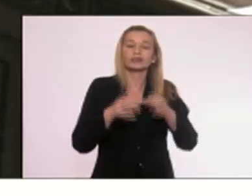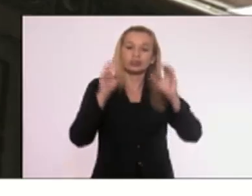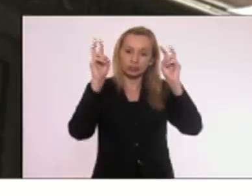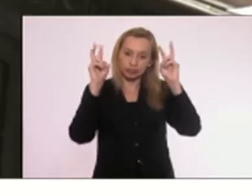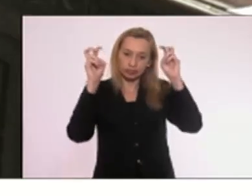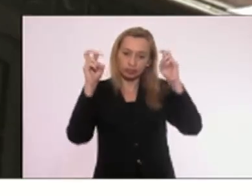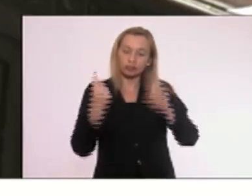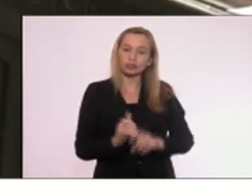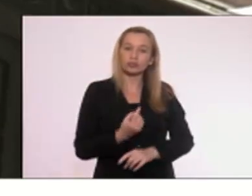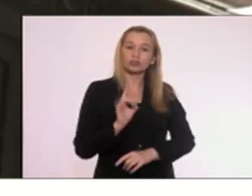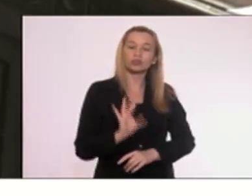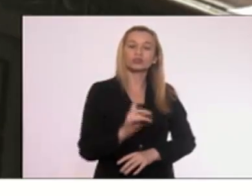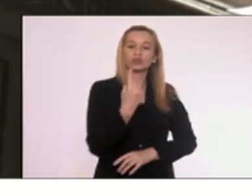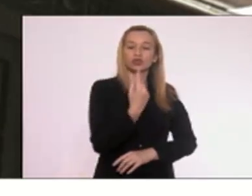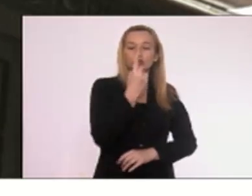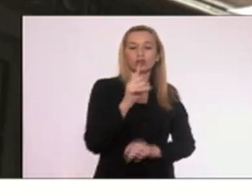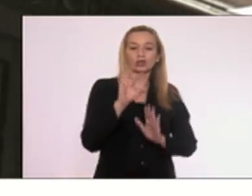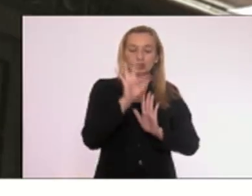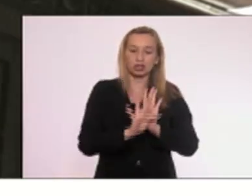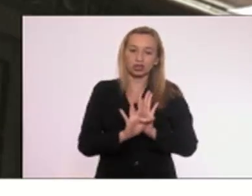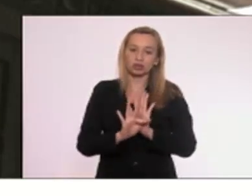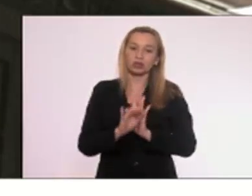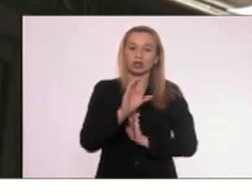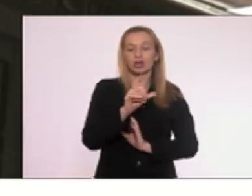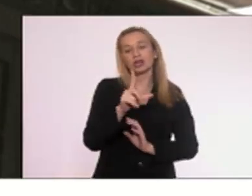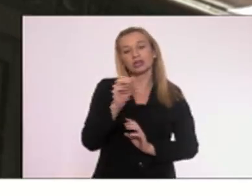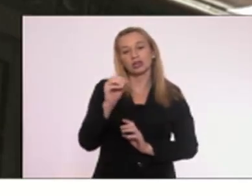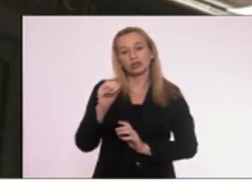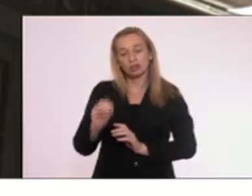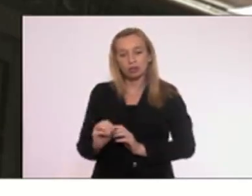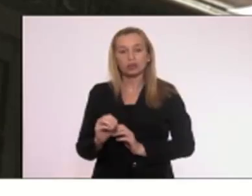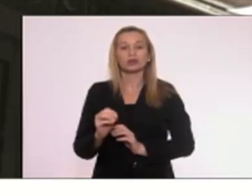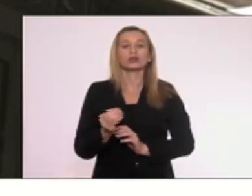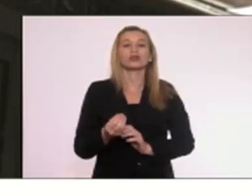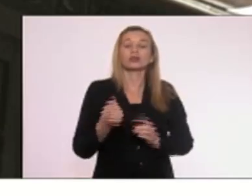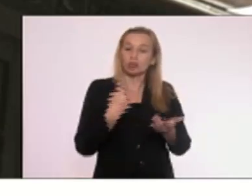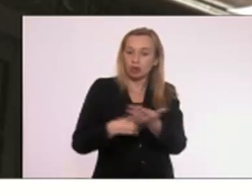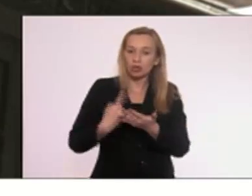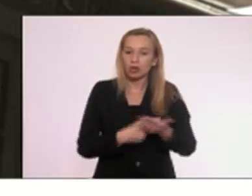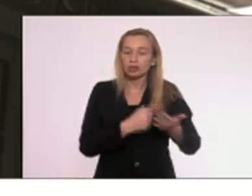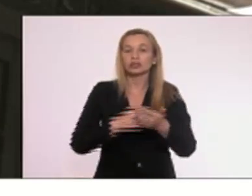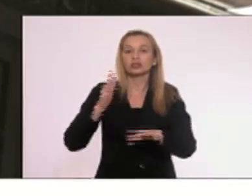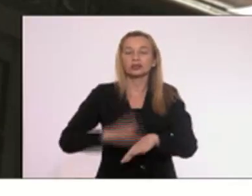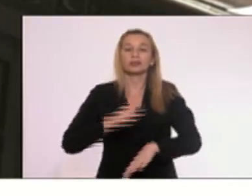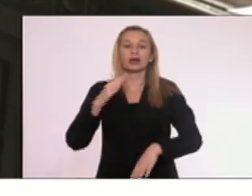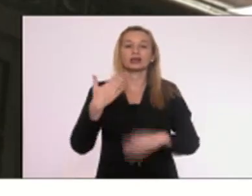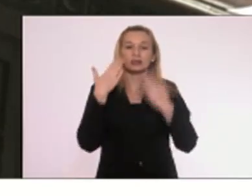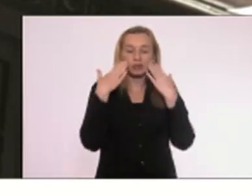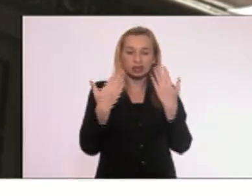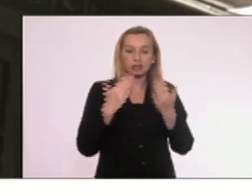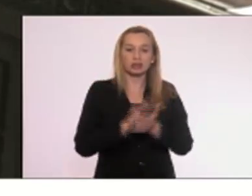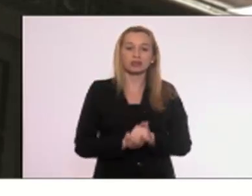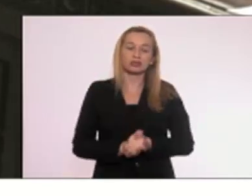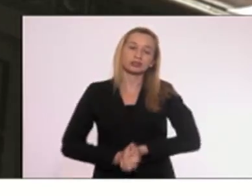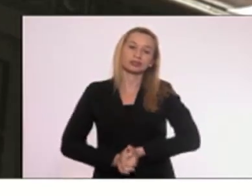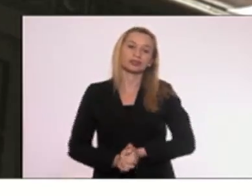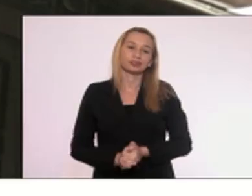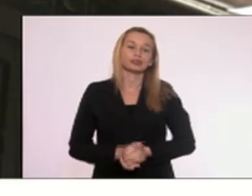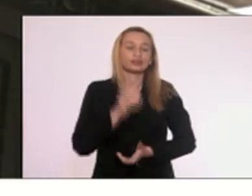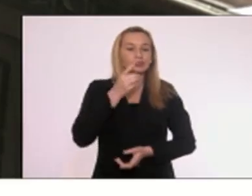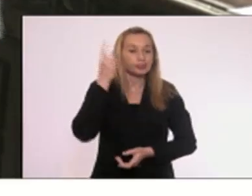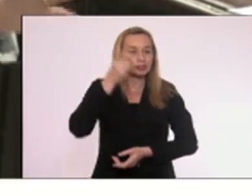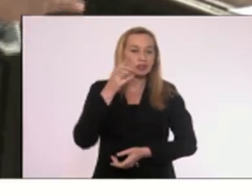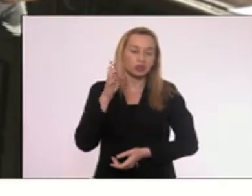razão acolheremos na LDO, com um acordo de que os demais destaques, salvo da Rosane, salvo da deputada